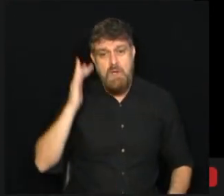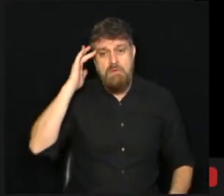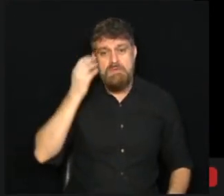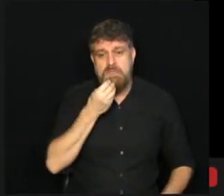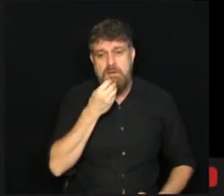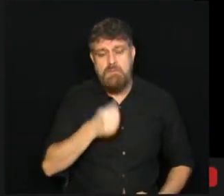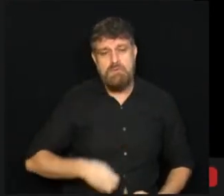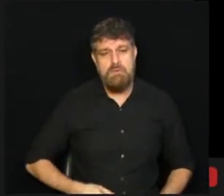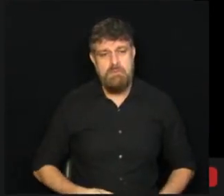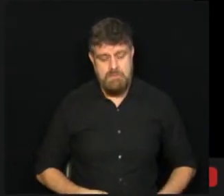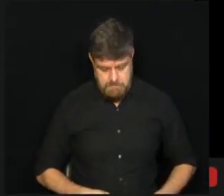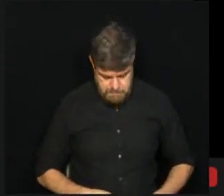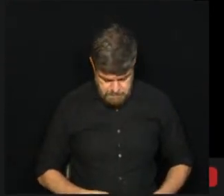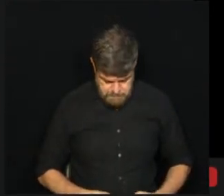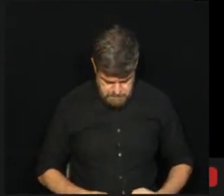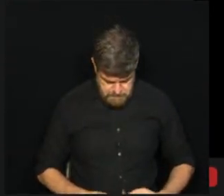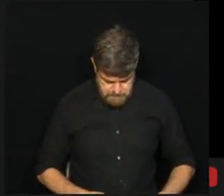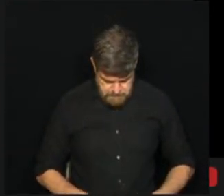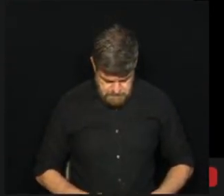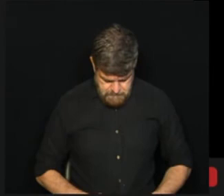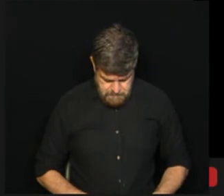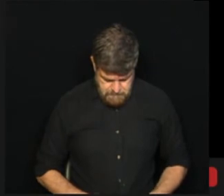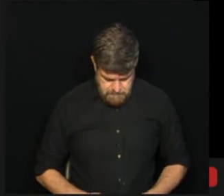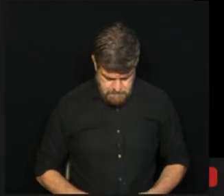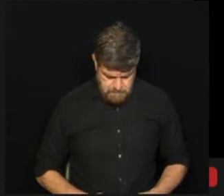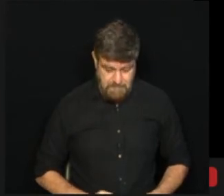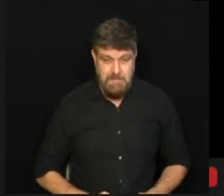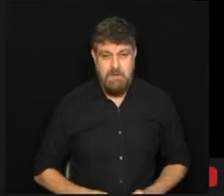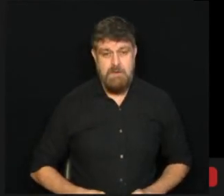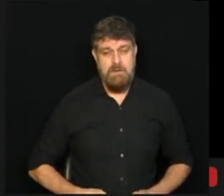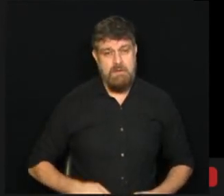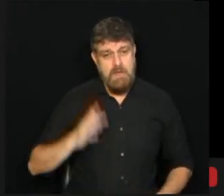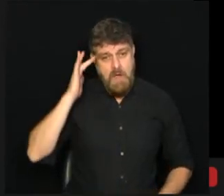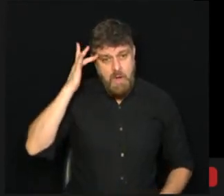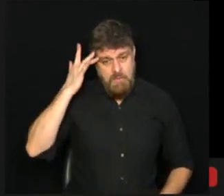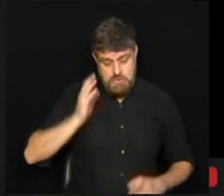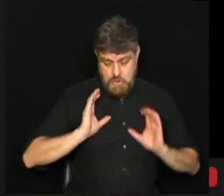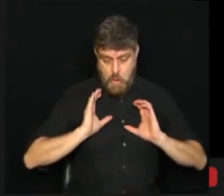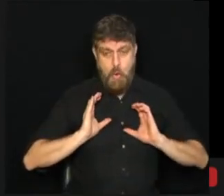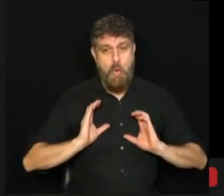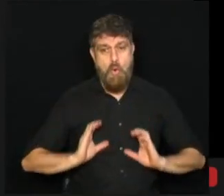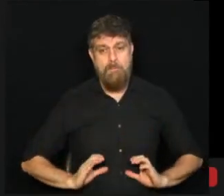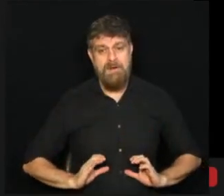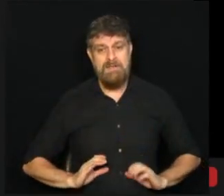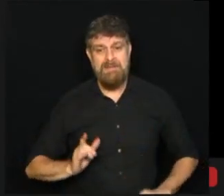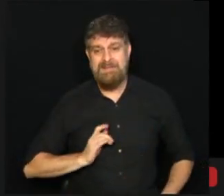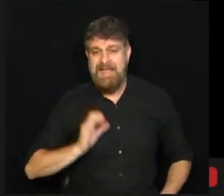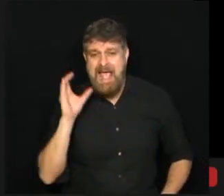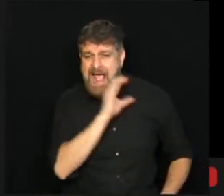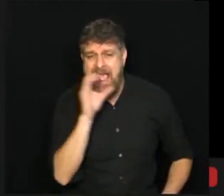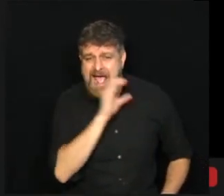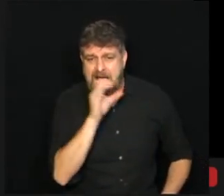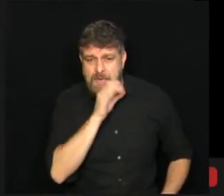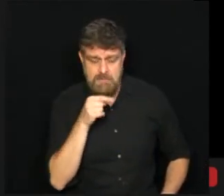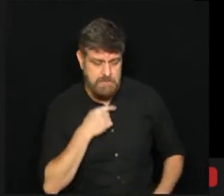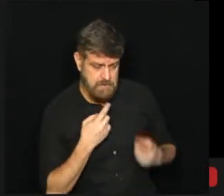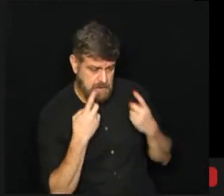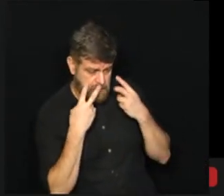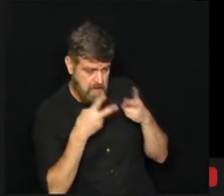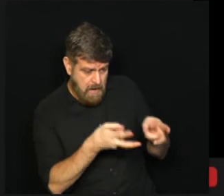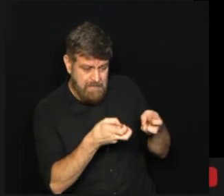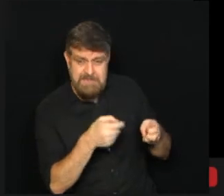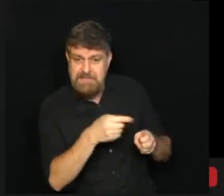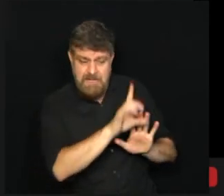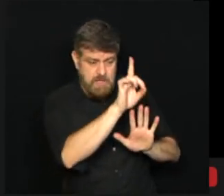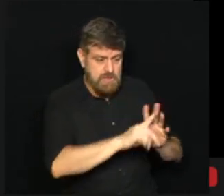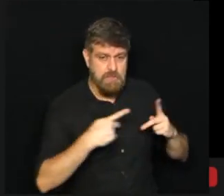temos eu acho que um comportamento que deve ser a questão das emergências, das violações de direitos